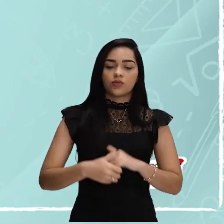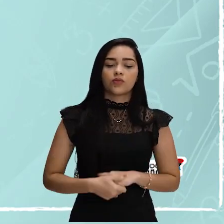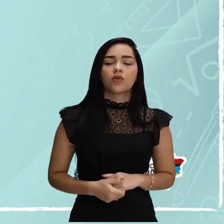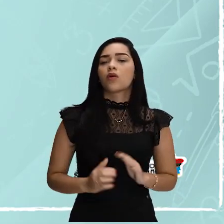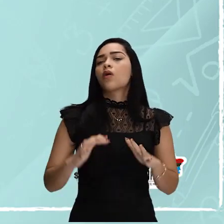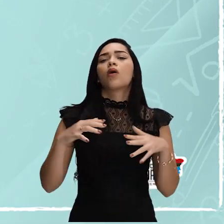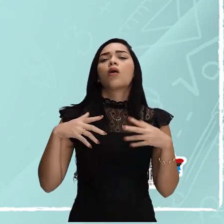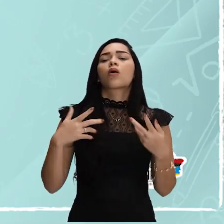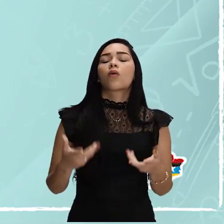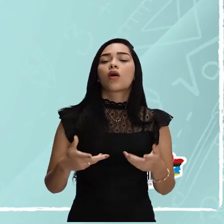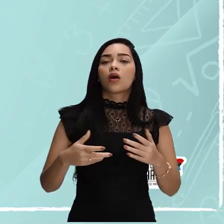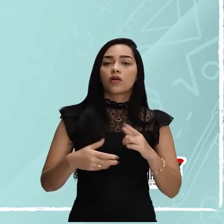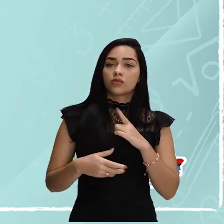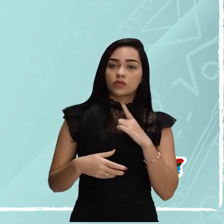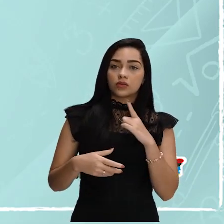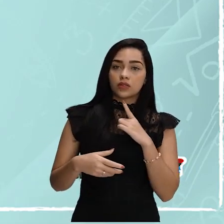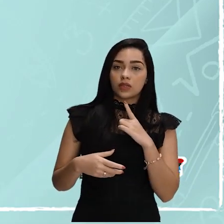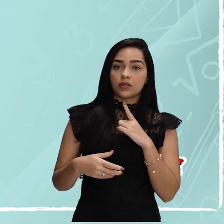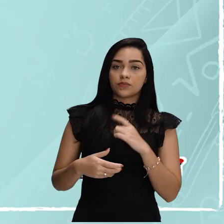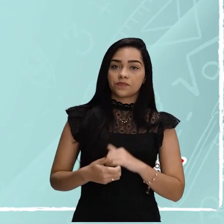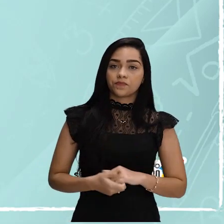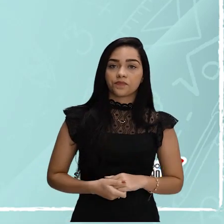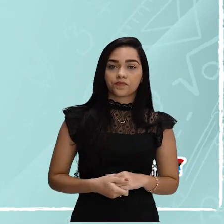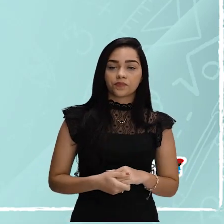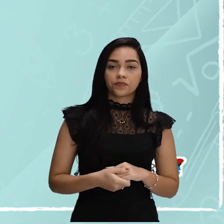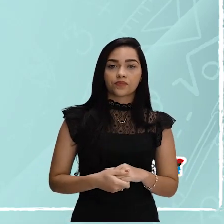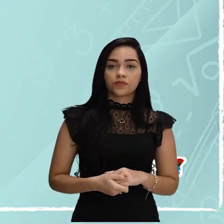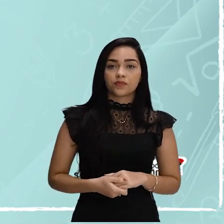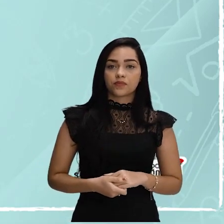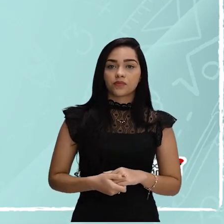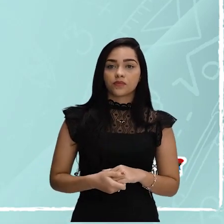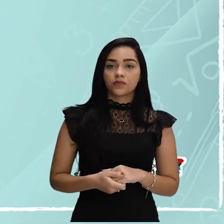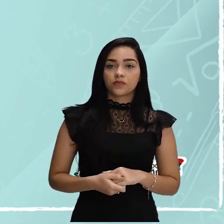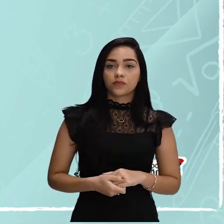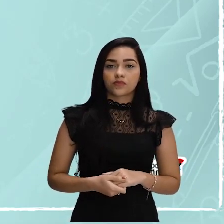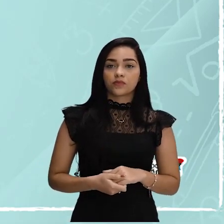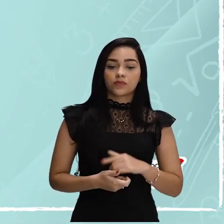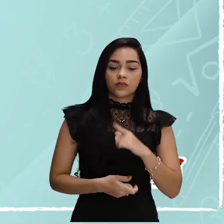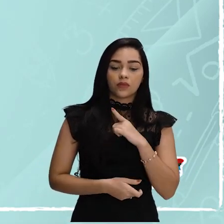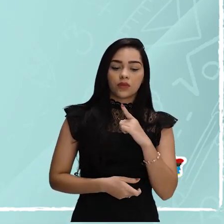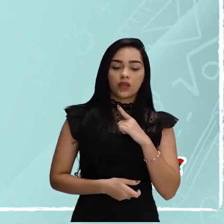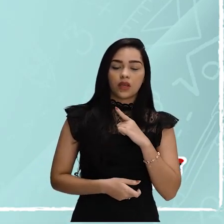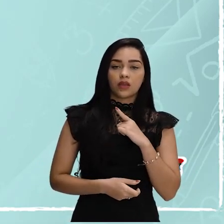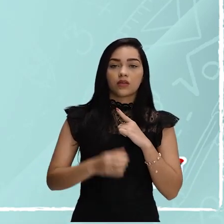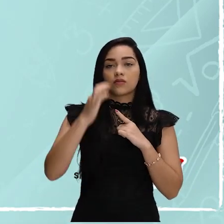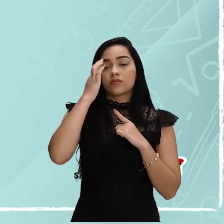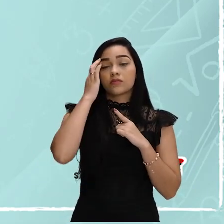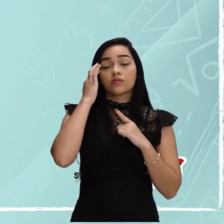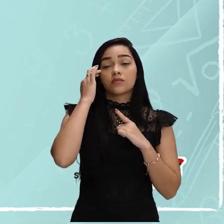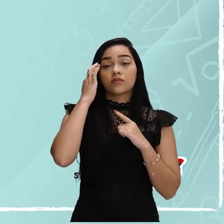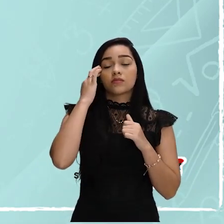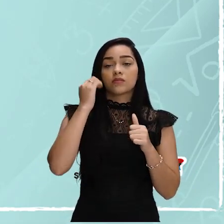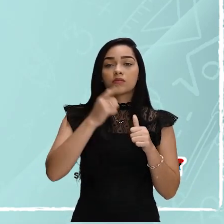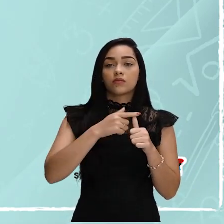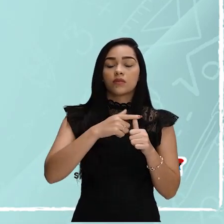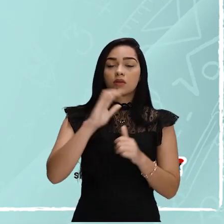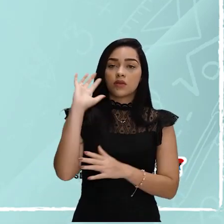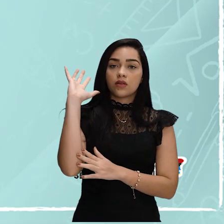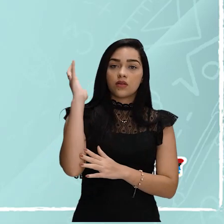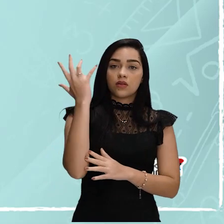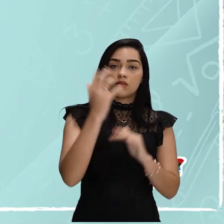biócoro. Quais são os biócoros que fazem parte do epinociclo? Eu tenho o biócoro